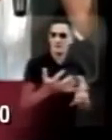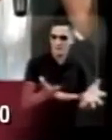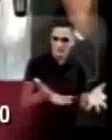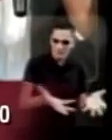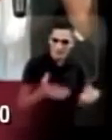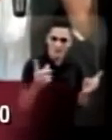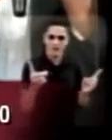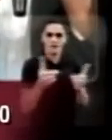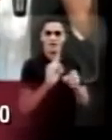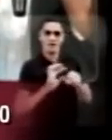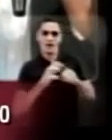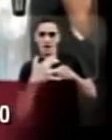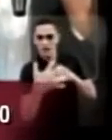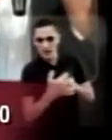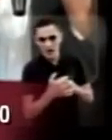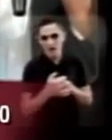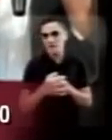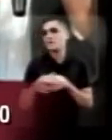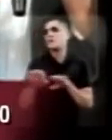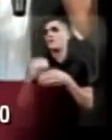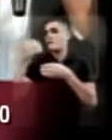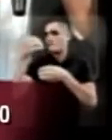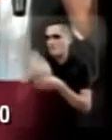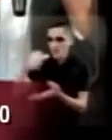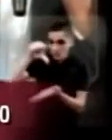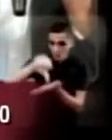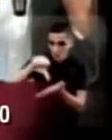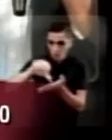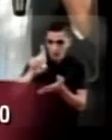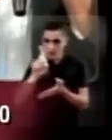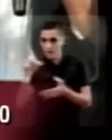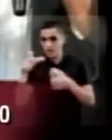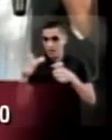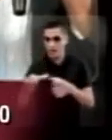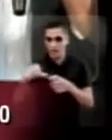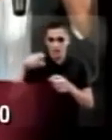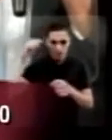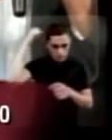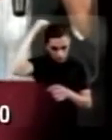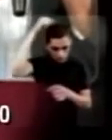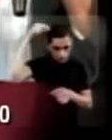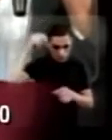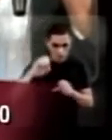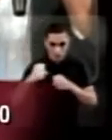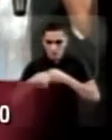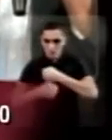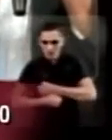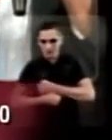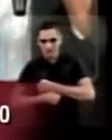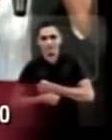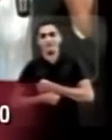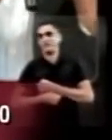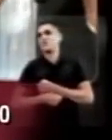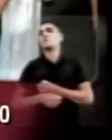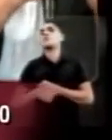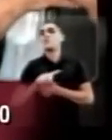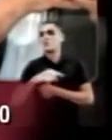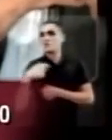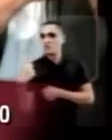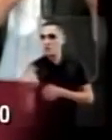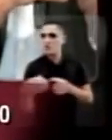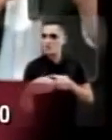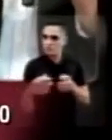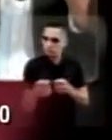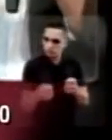se nós tivéssemos uma ocupação hospitalar elevada? Nós não somos irresponsáveis. Nós